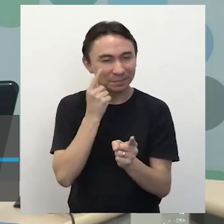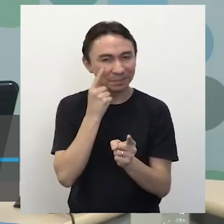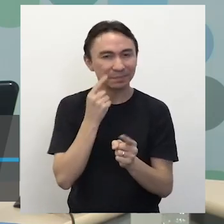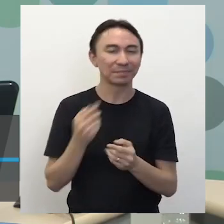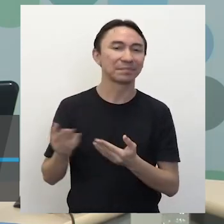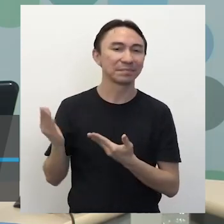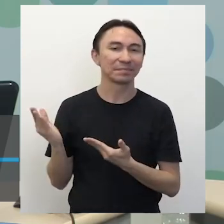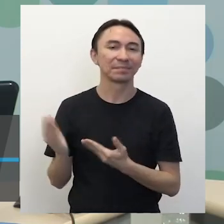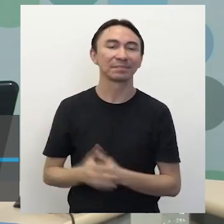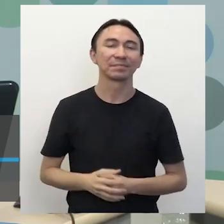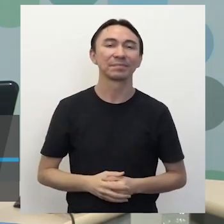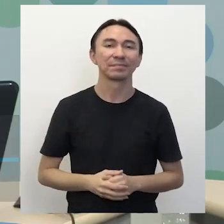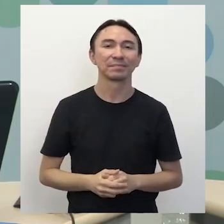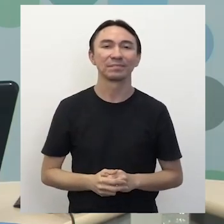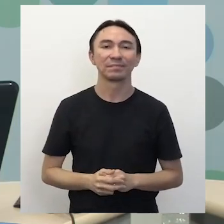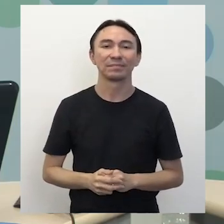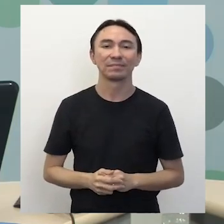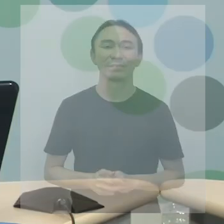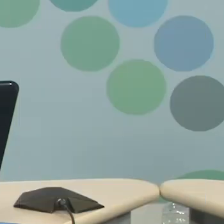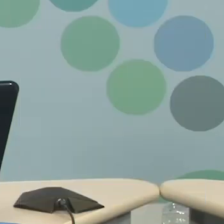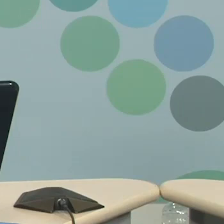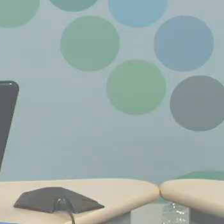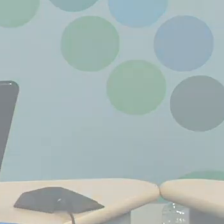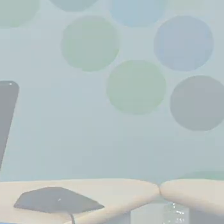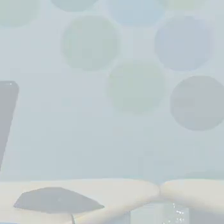Na telinha.